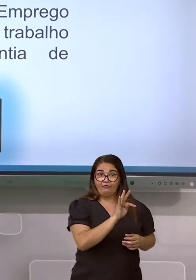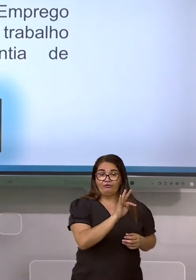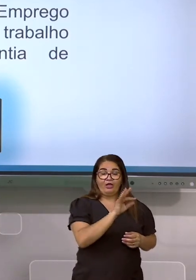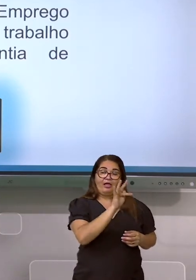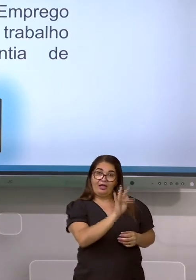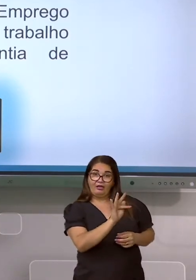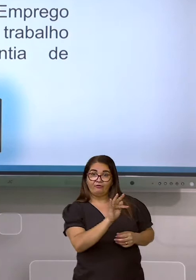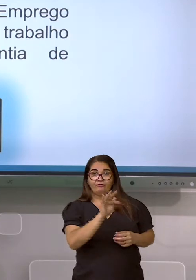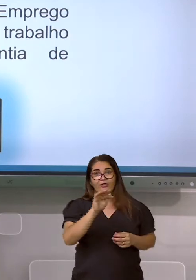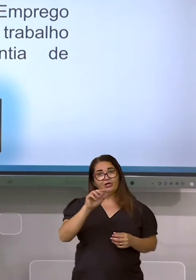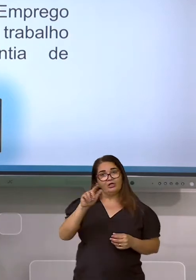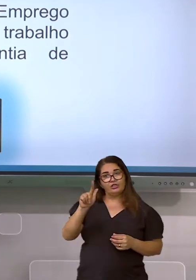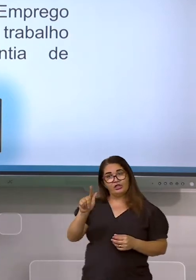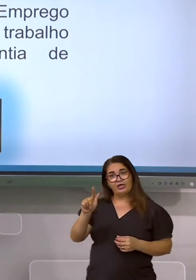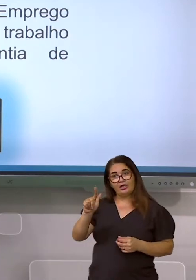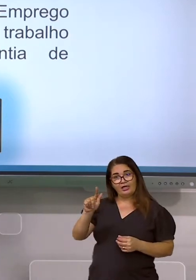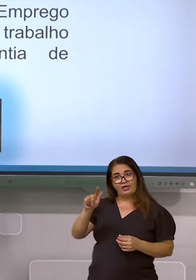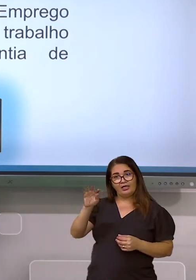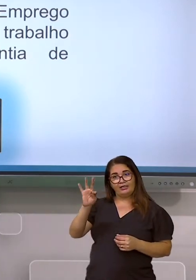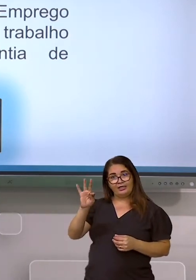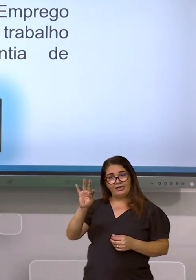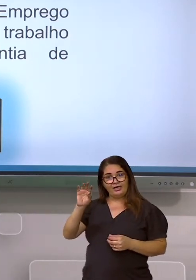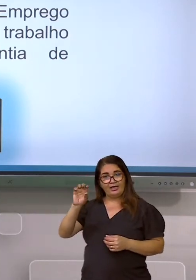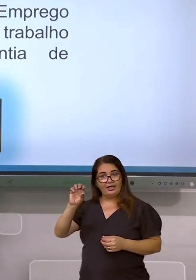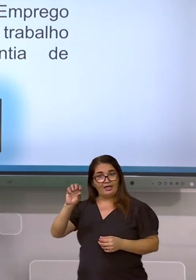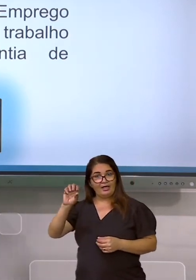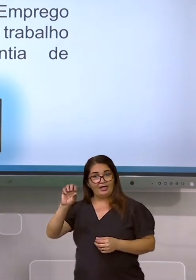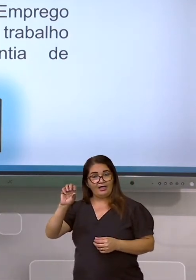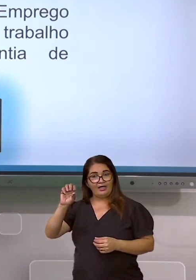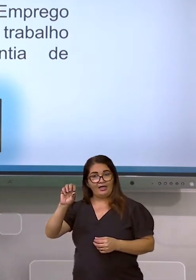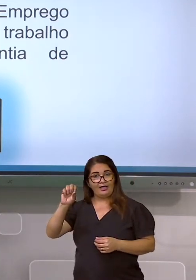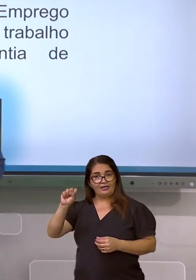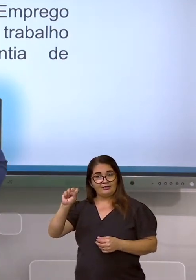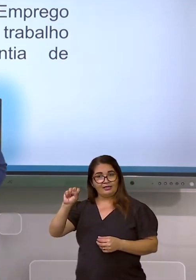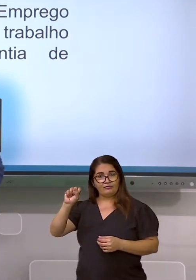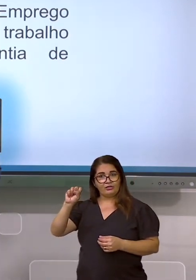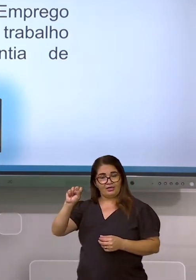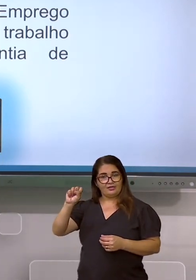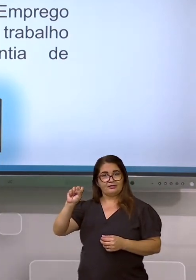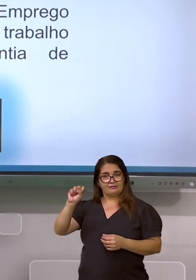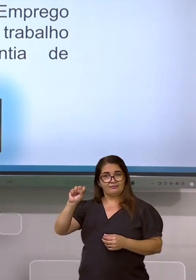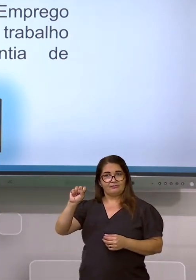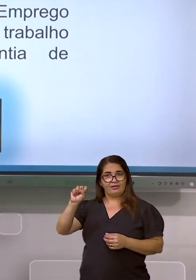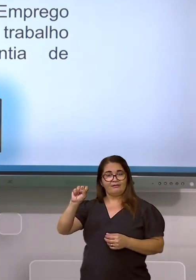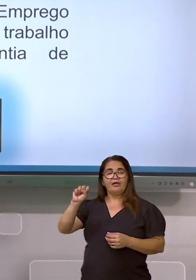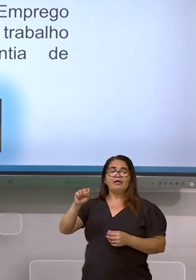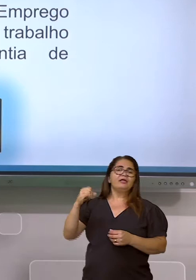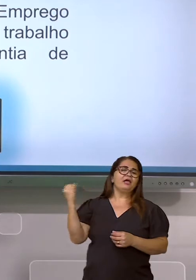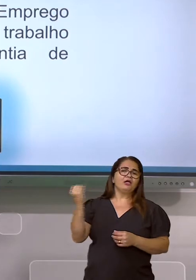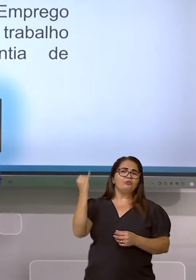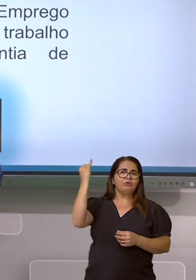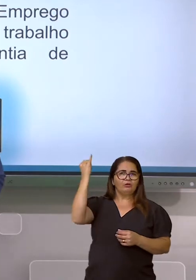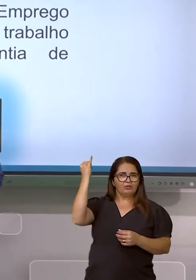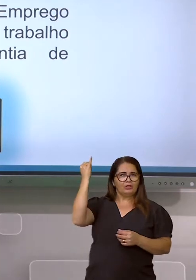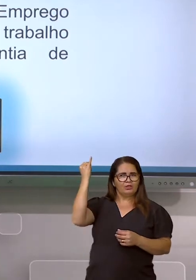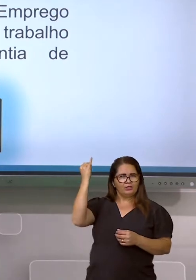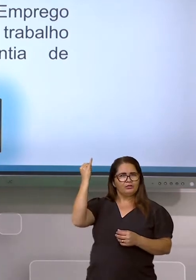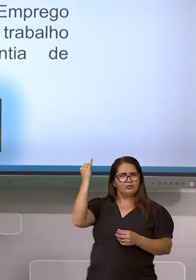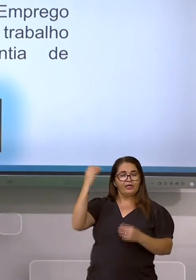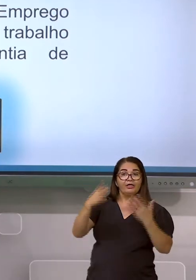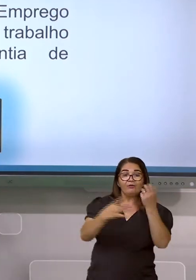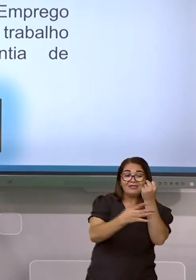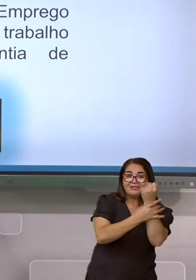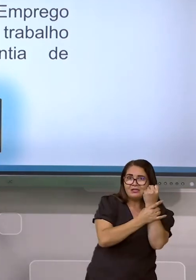cultural. A geração da qual eu faço parte, que tem algumas décadas na frente de vocês,